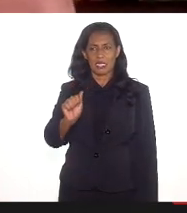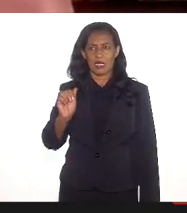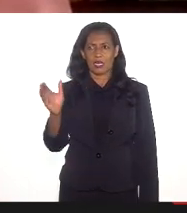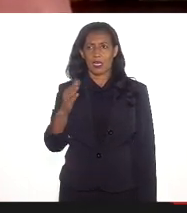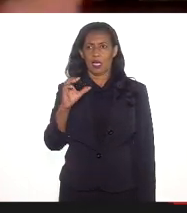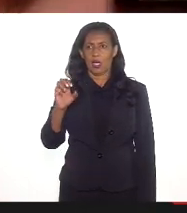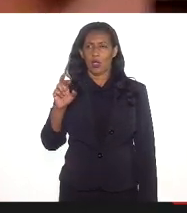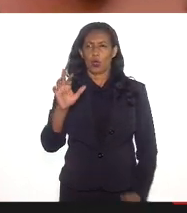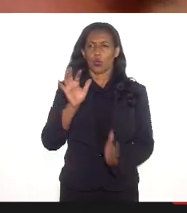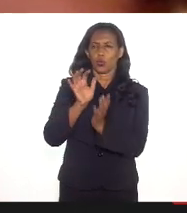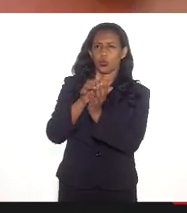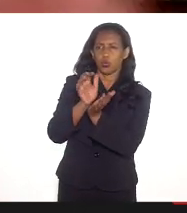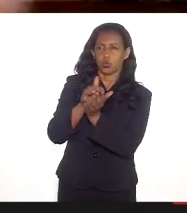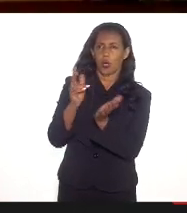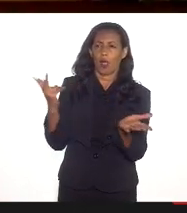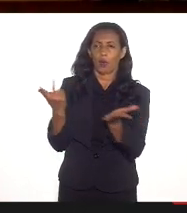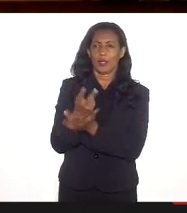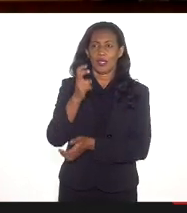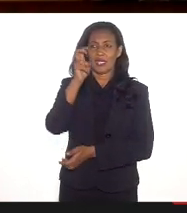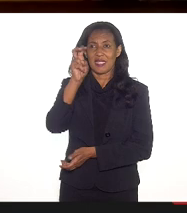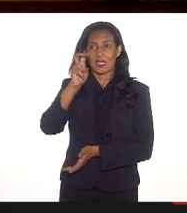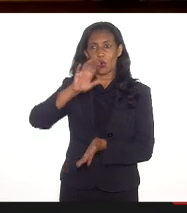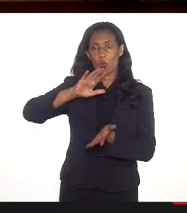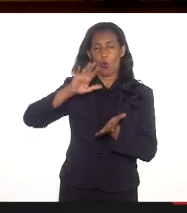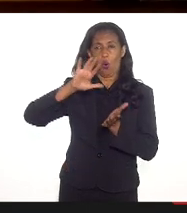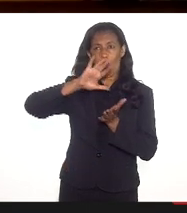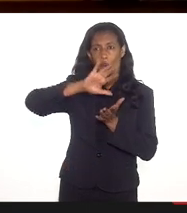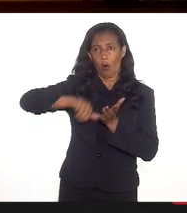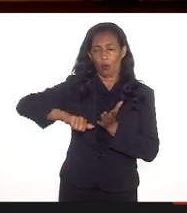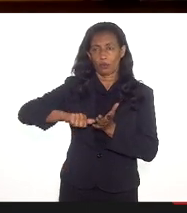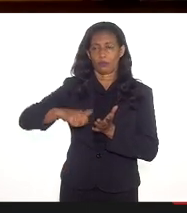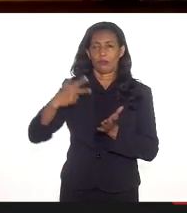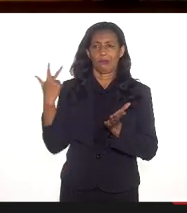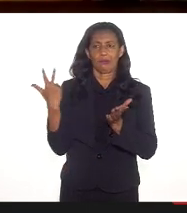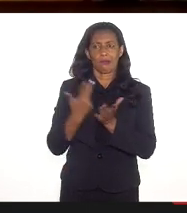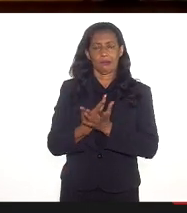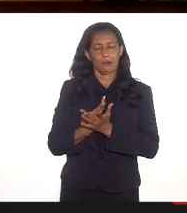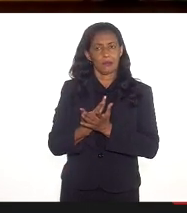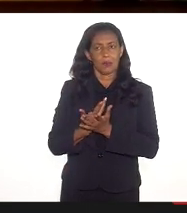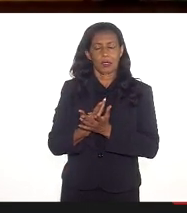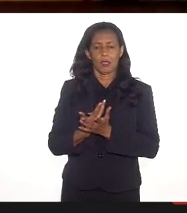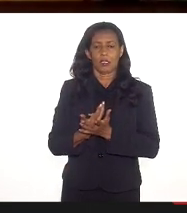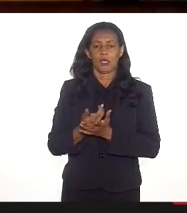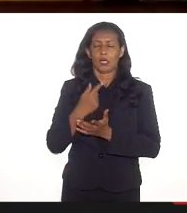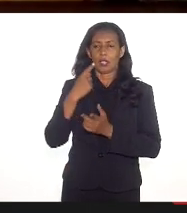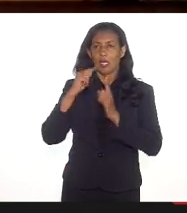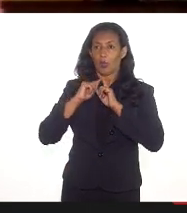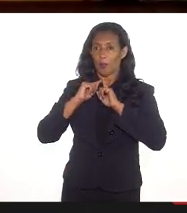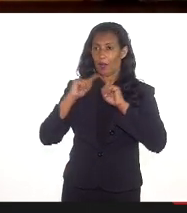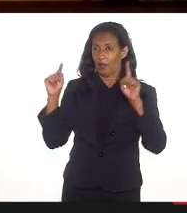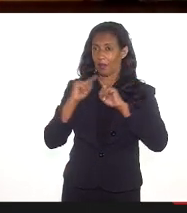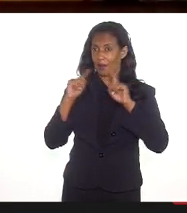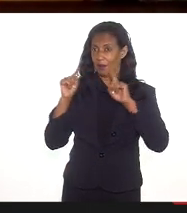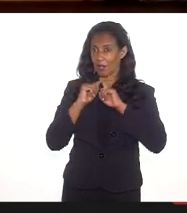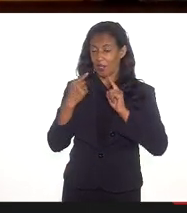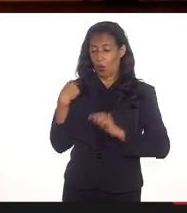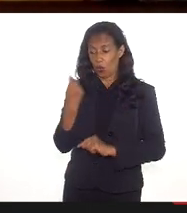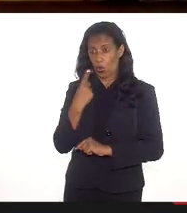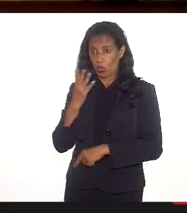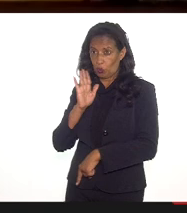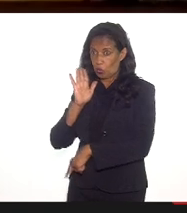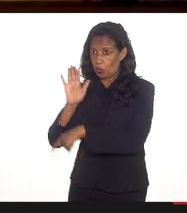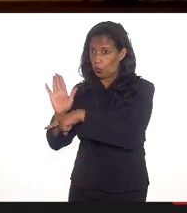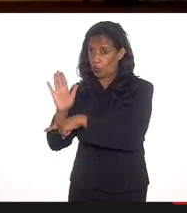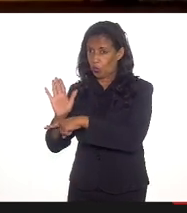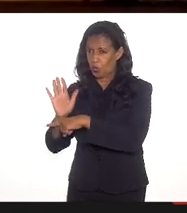né? Como nós já dissemos aqui em outros momentos, as unidades da rede FITEC são patrimônio da sociedade fluminense e a gente tem que preservá-las. Reconheço, assim como